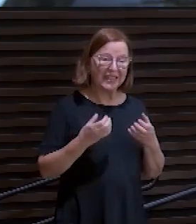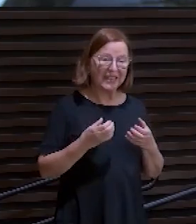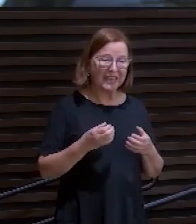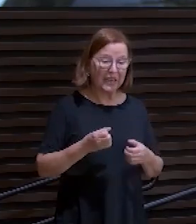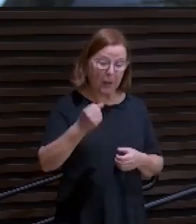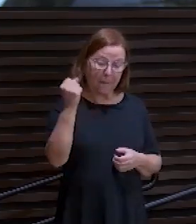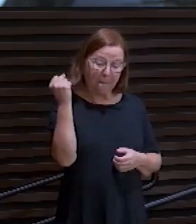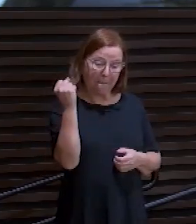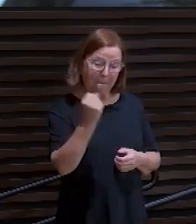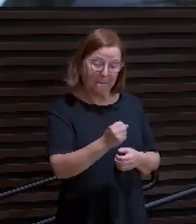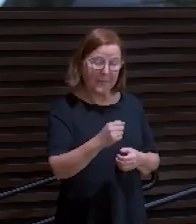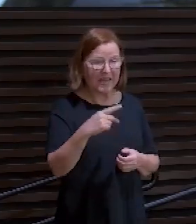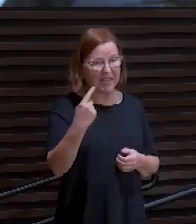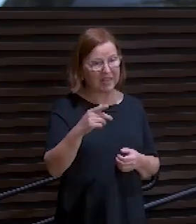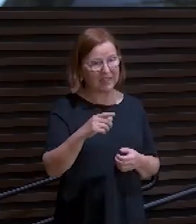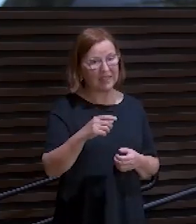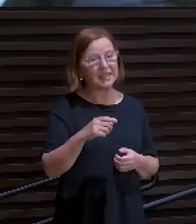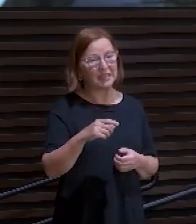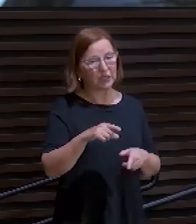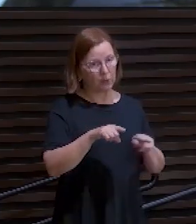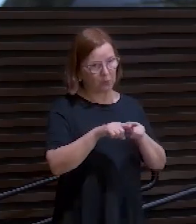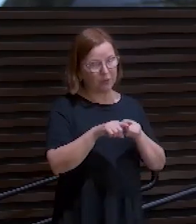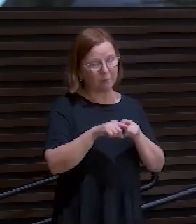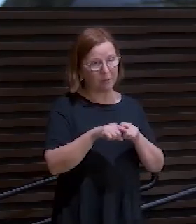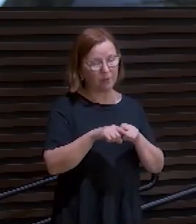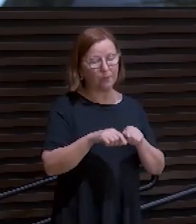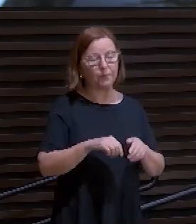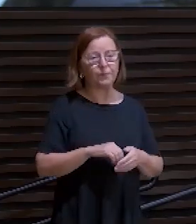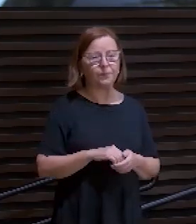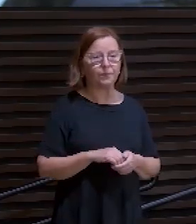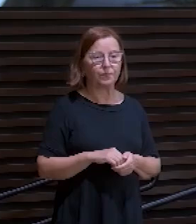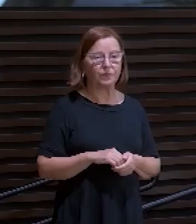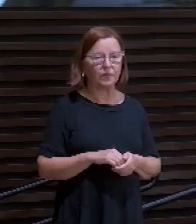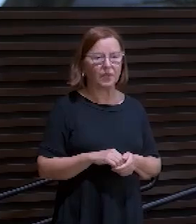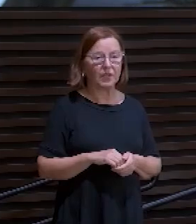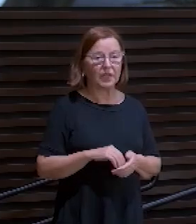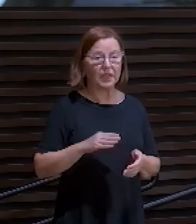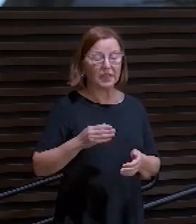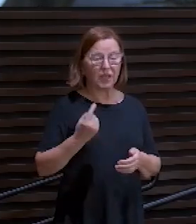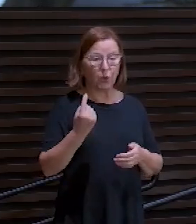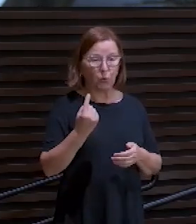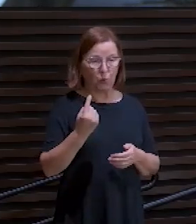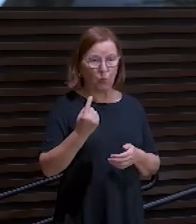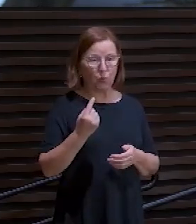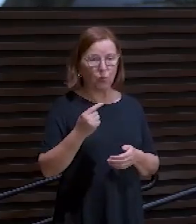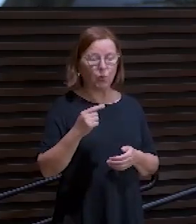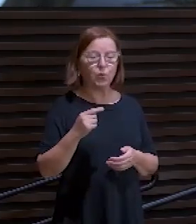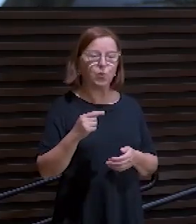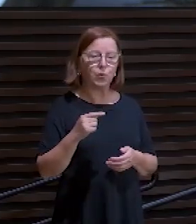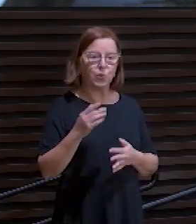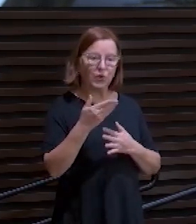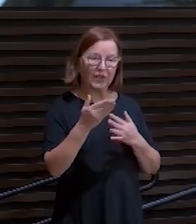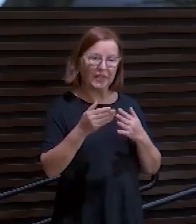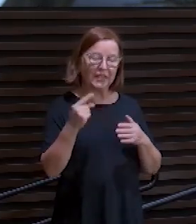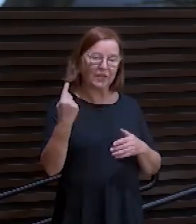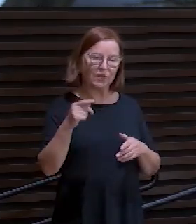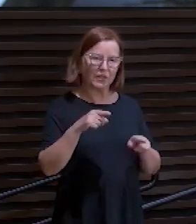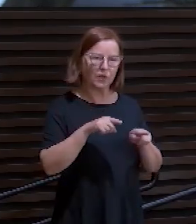E ali num sopro de sanidade, um dos seus irmãos disse: não vamos matar, nós vamos apenas